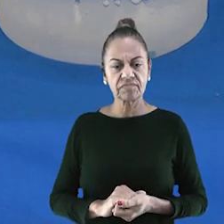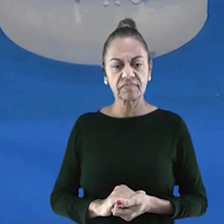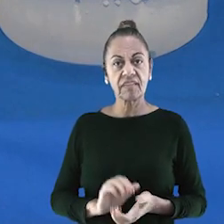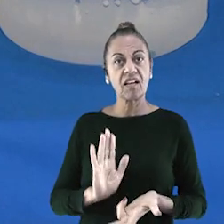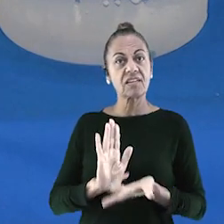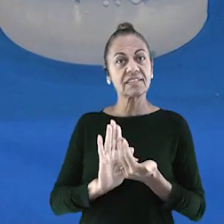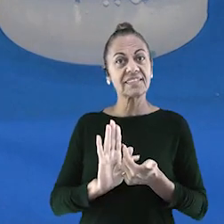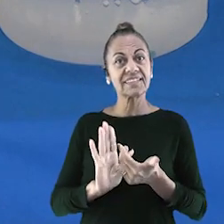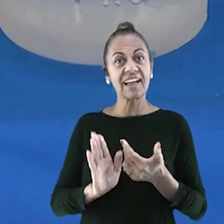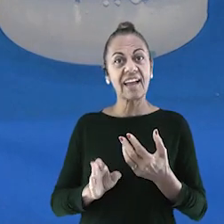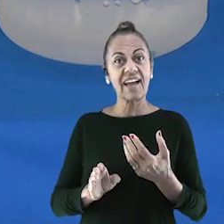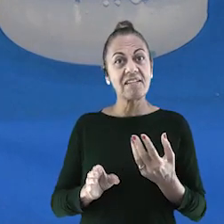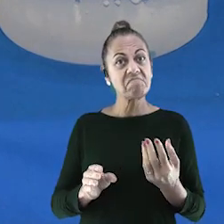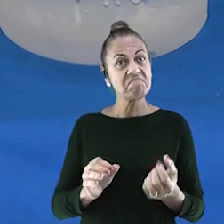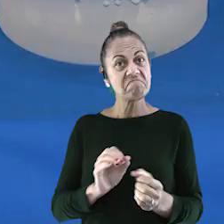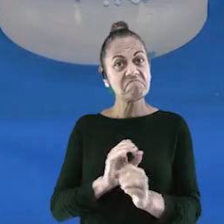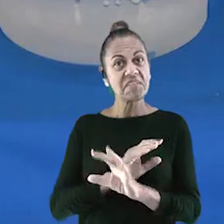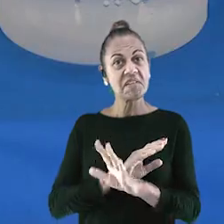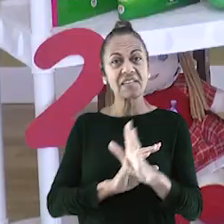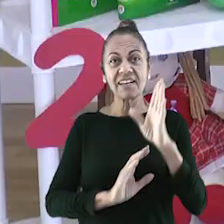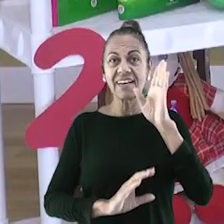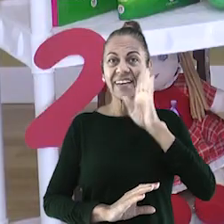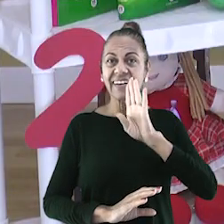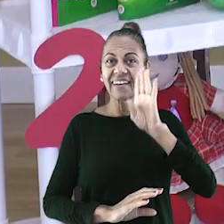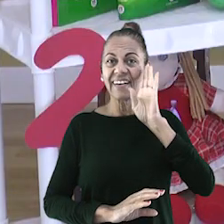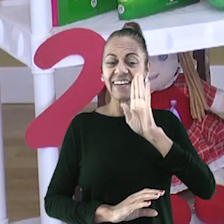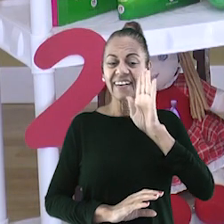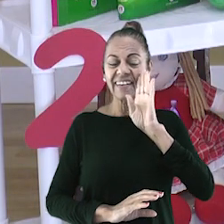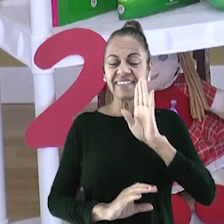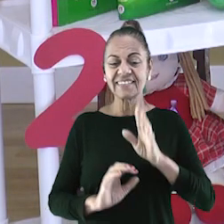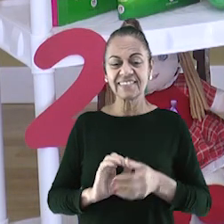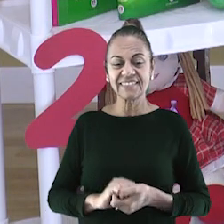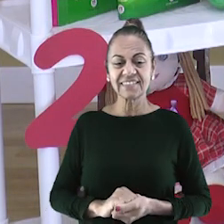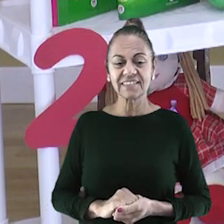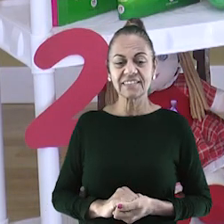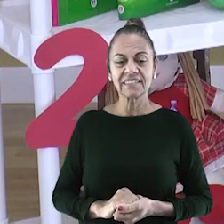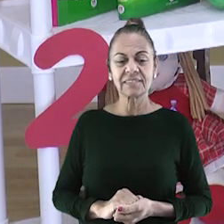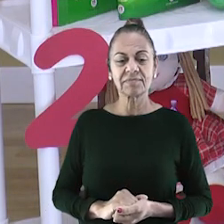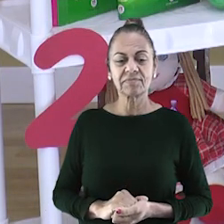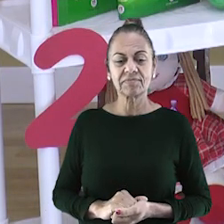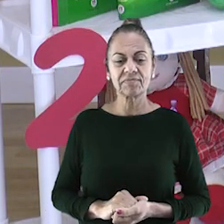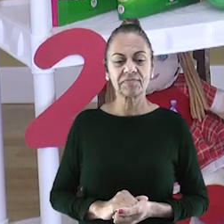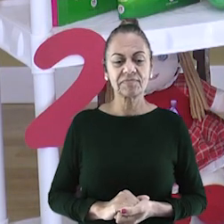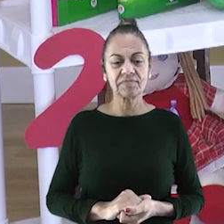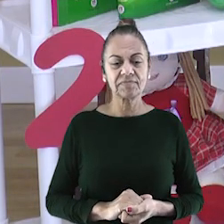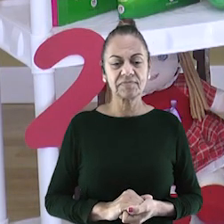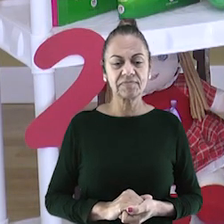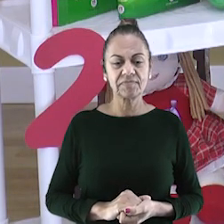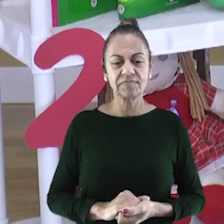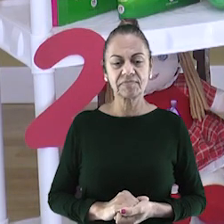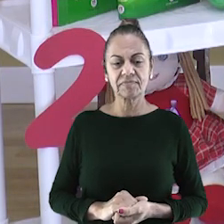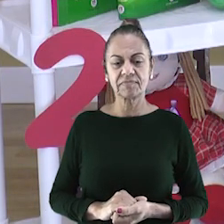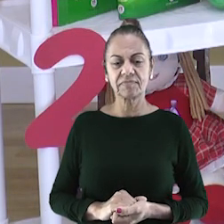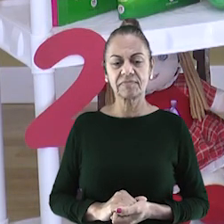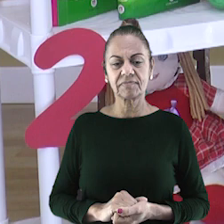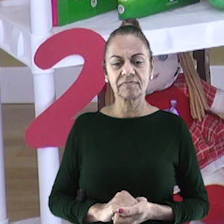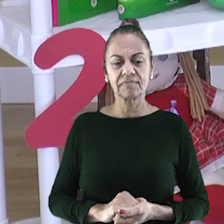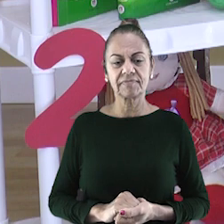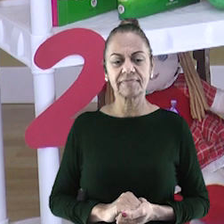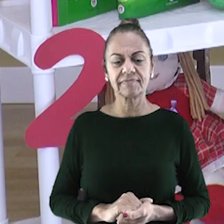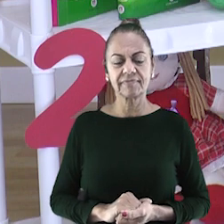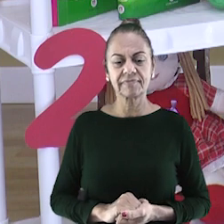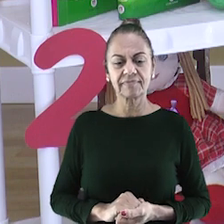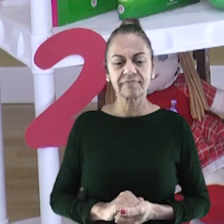Tcharam! Nosso desenho se completou! Gostaram? É muito legal! Olha, a gente pode